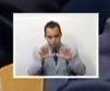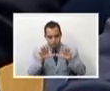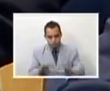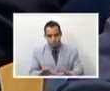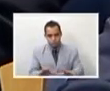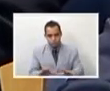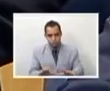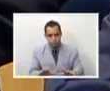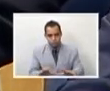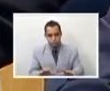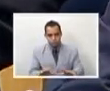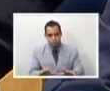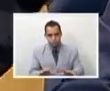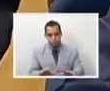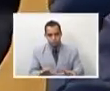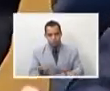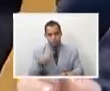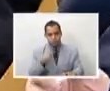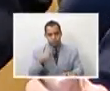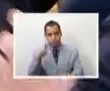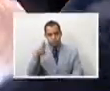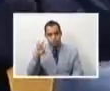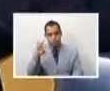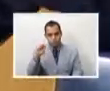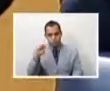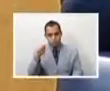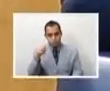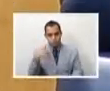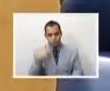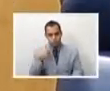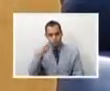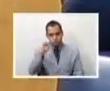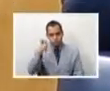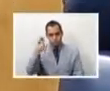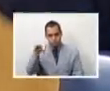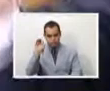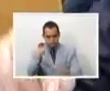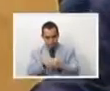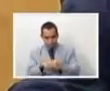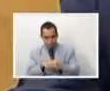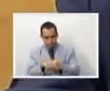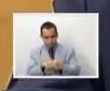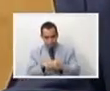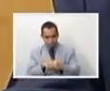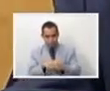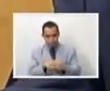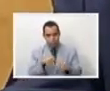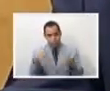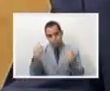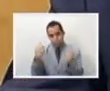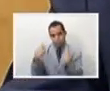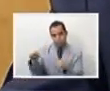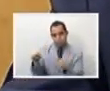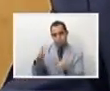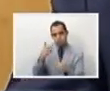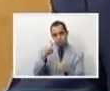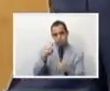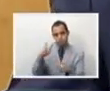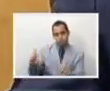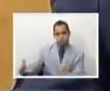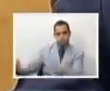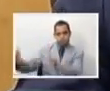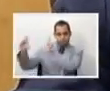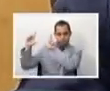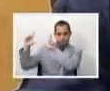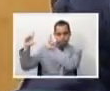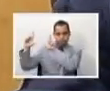PDL, salva de prata para rota, votarão sim no painel eletrônico. Os vereadores contrários votarão não.